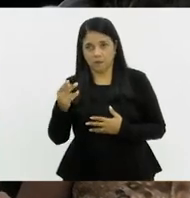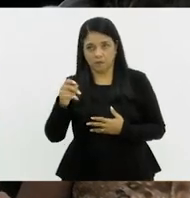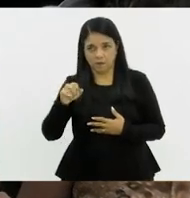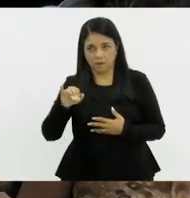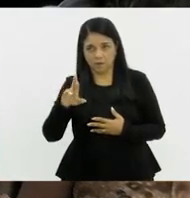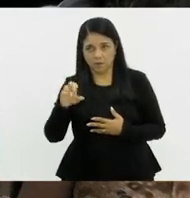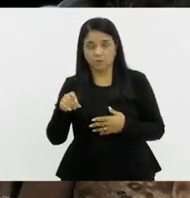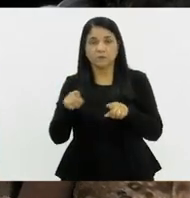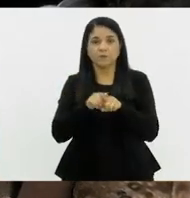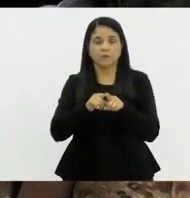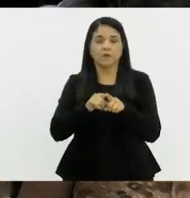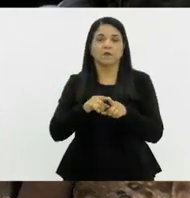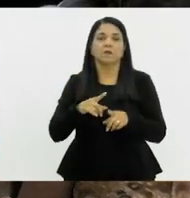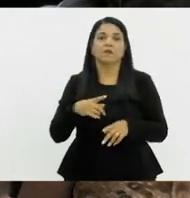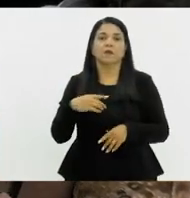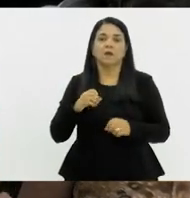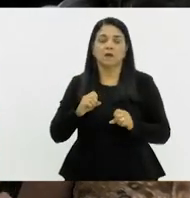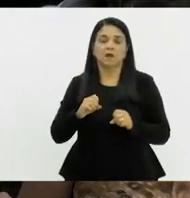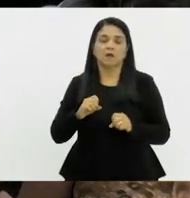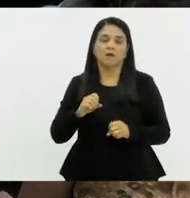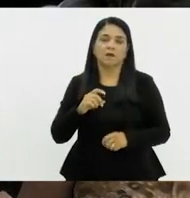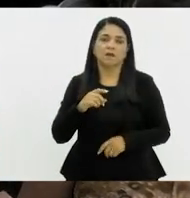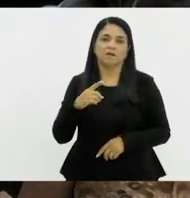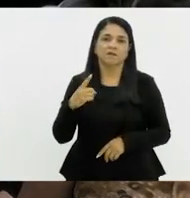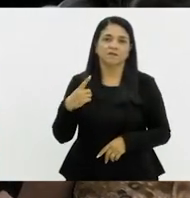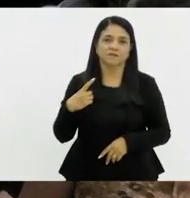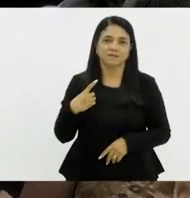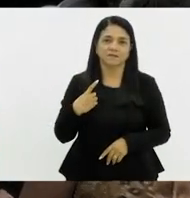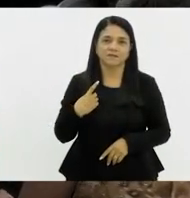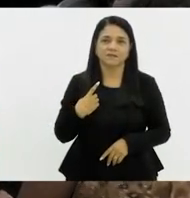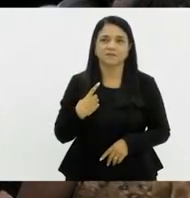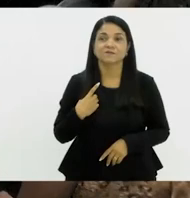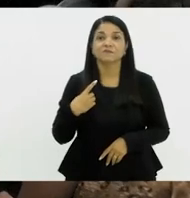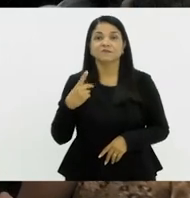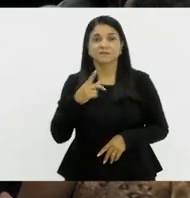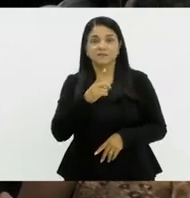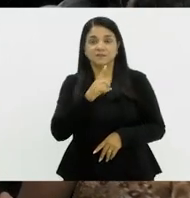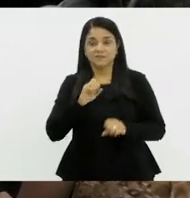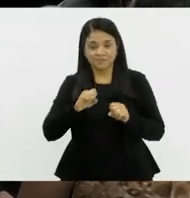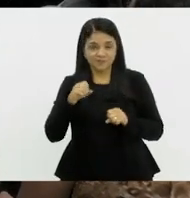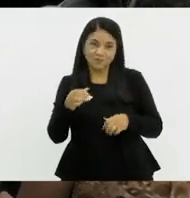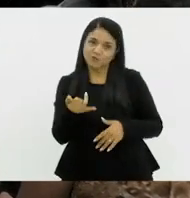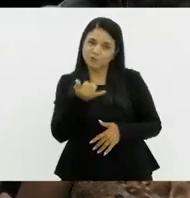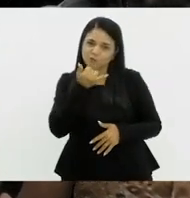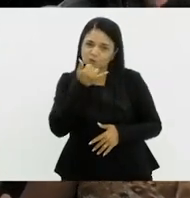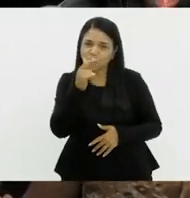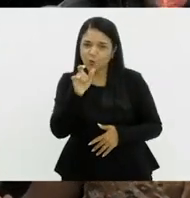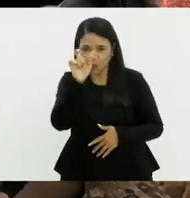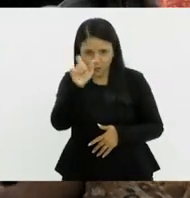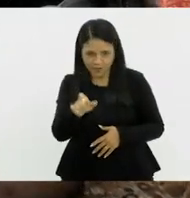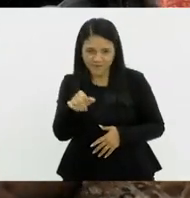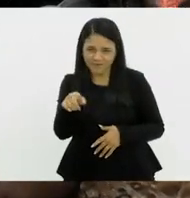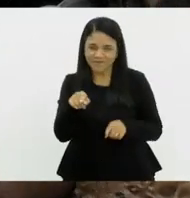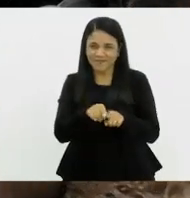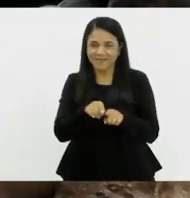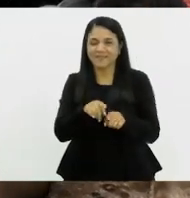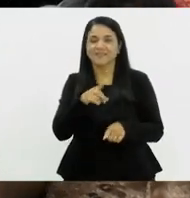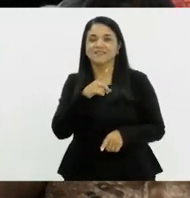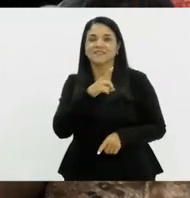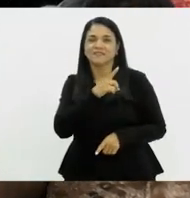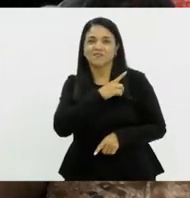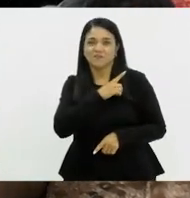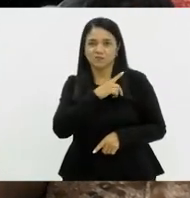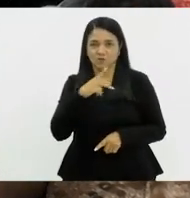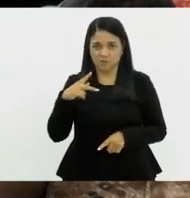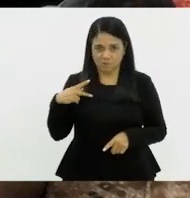defensora, doutora Alessandra, desculpe, eu não lhe vi aí, mil perdões, mas também já estou providenciando. Eu acho que era importante, doutor Mário, a gente